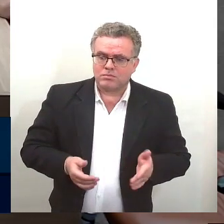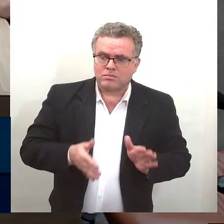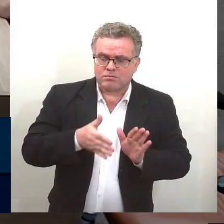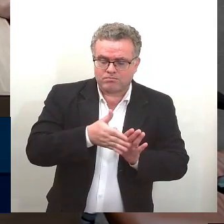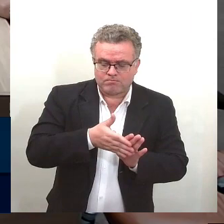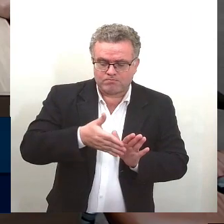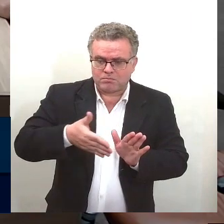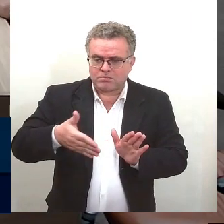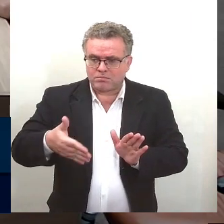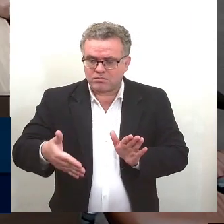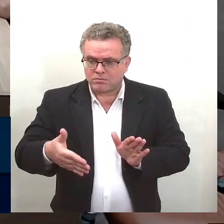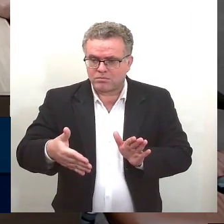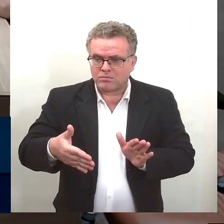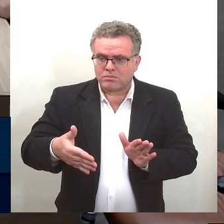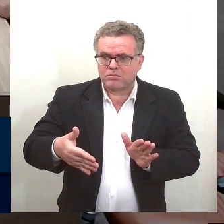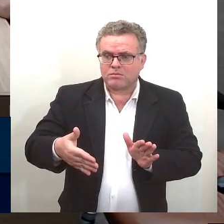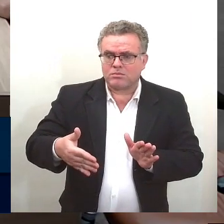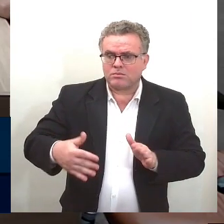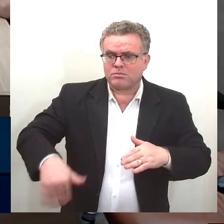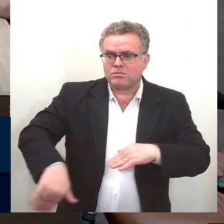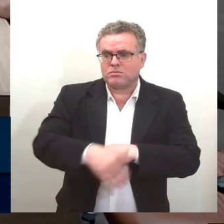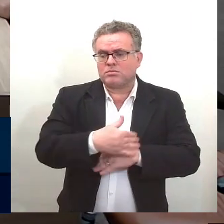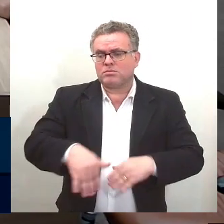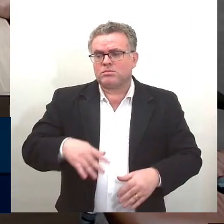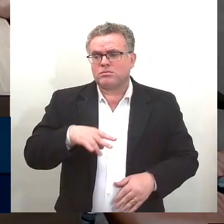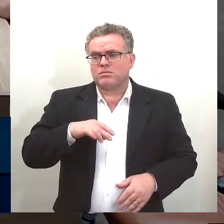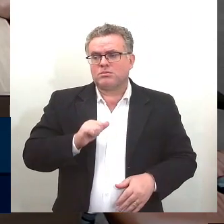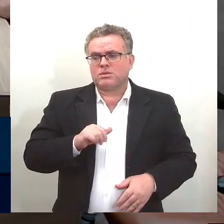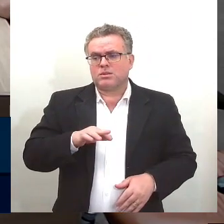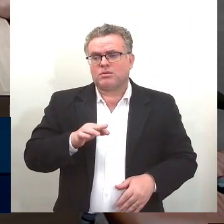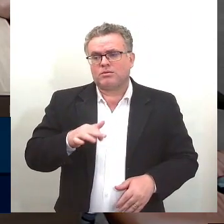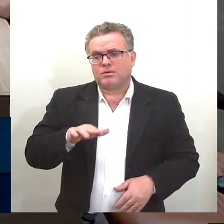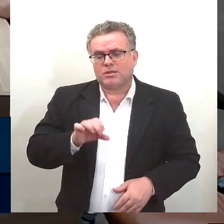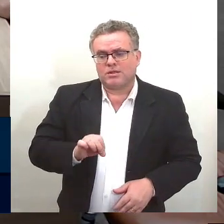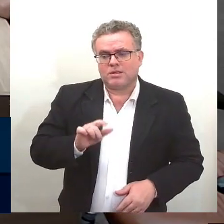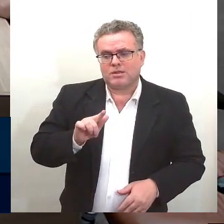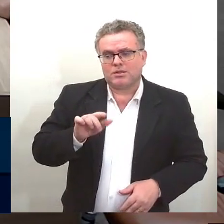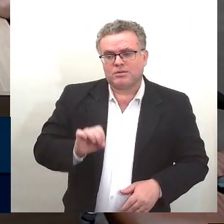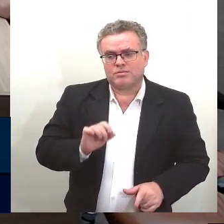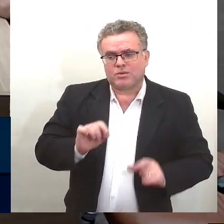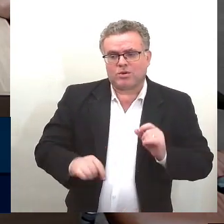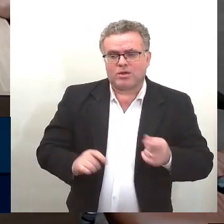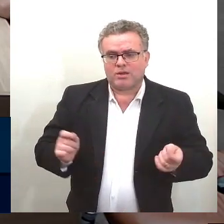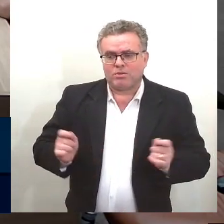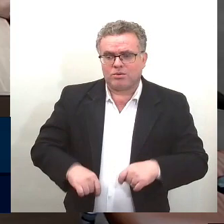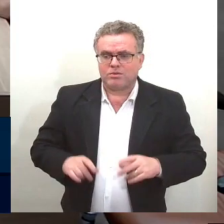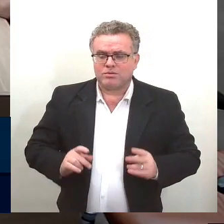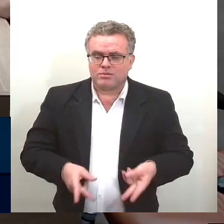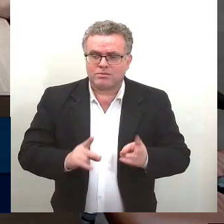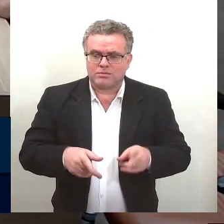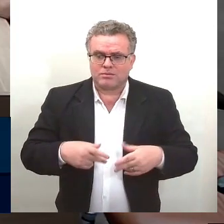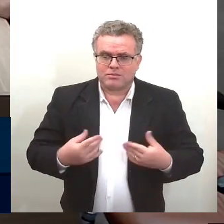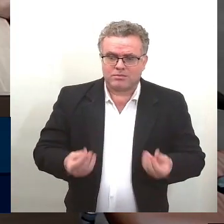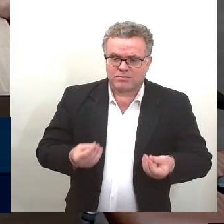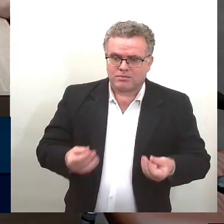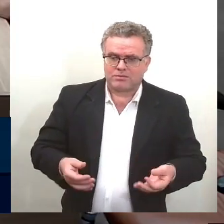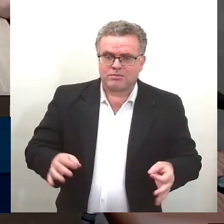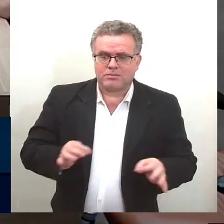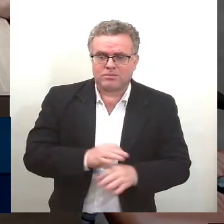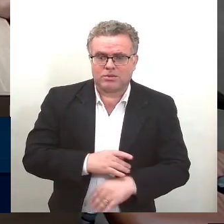que já estaria tramitando uma operação, se não me falha a memória, na Caixa Econômica